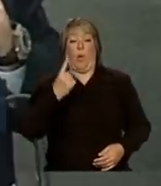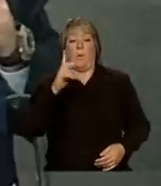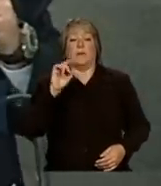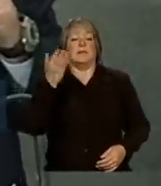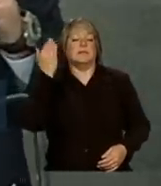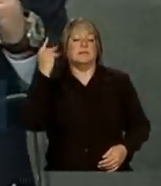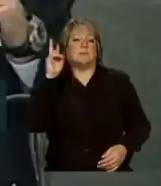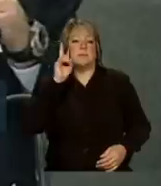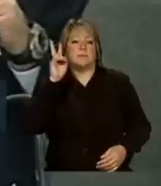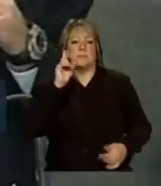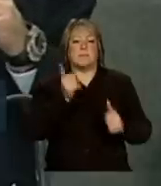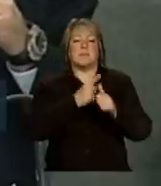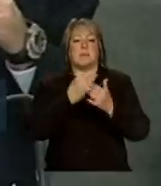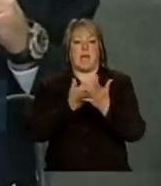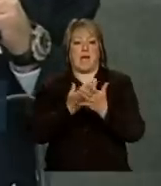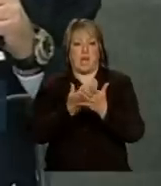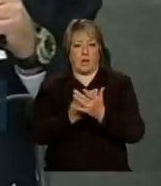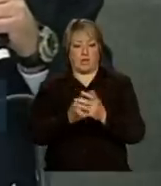informática